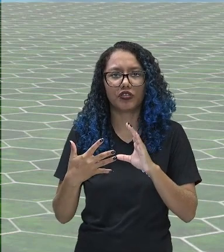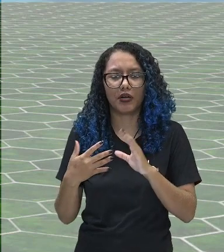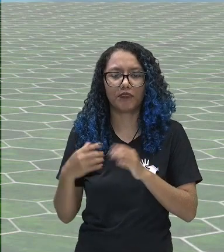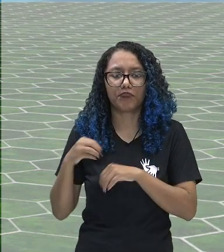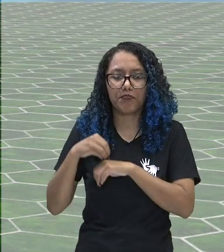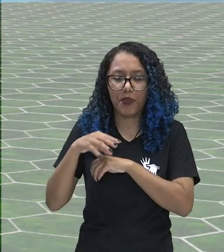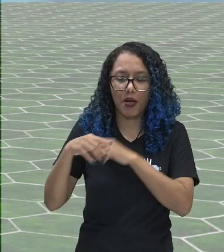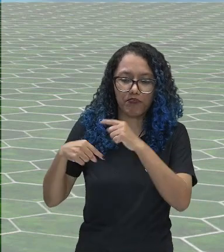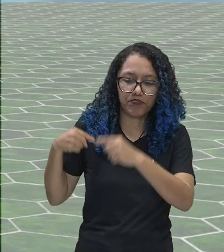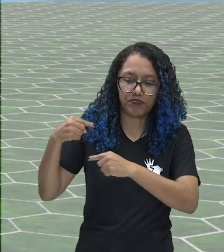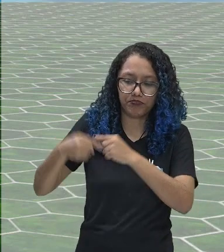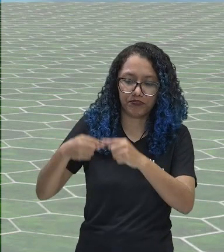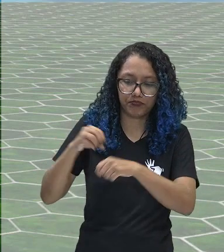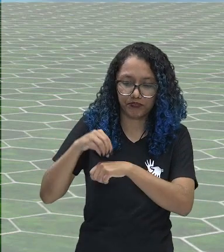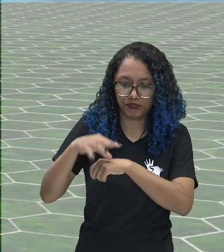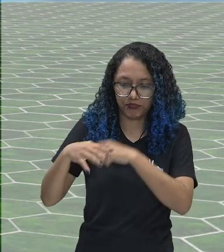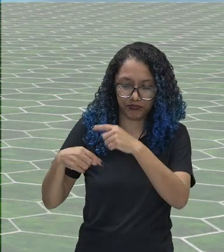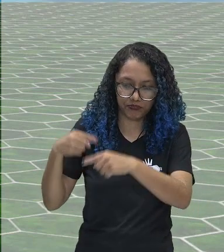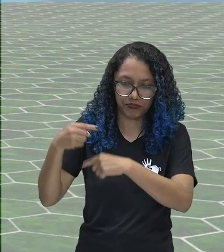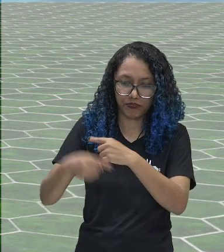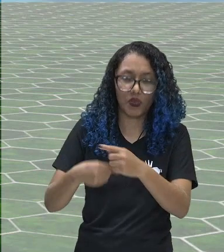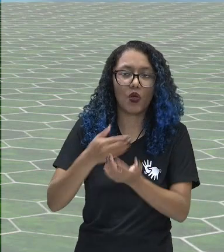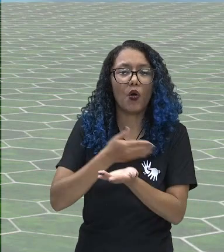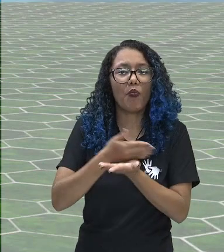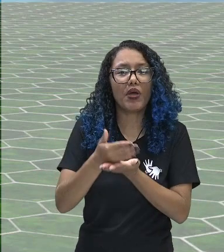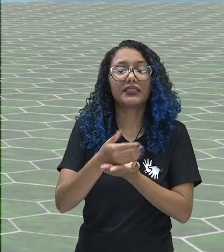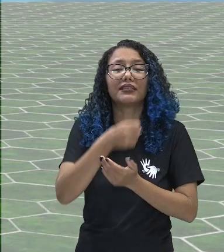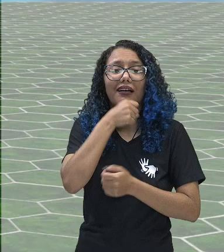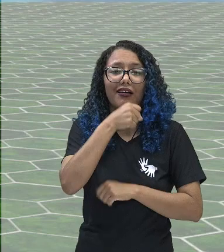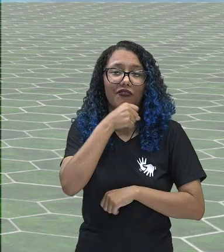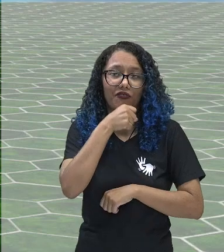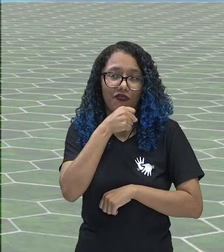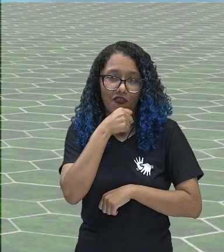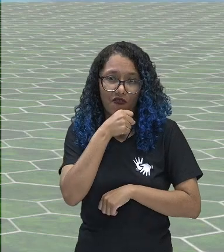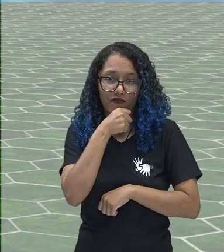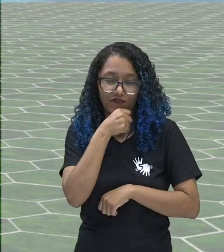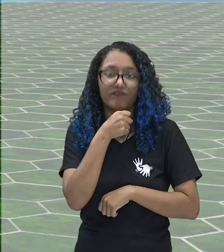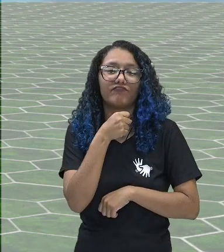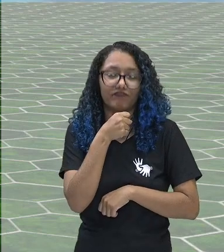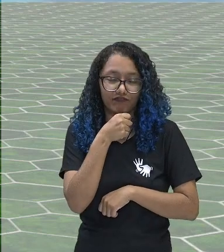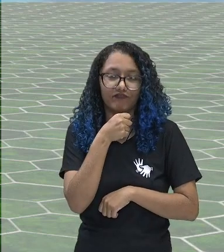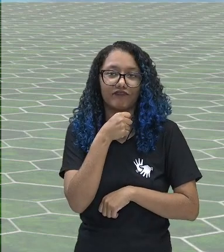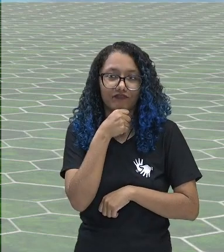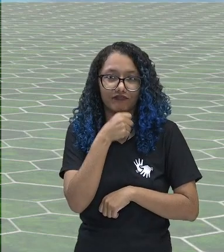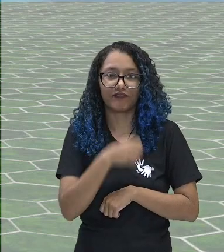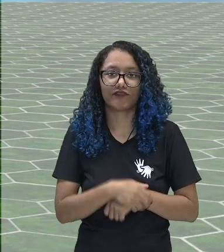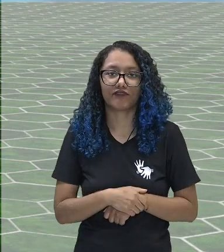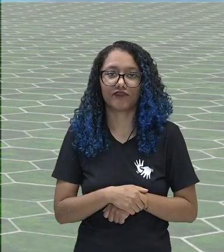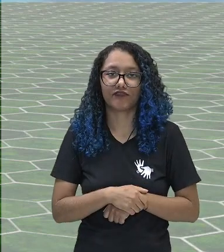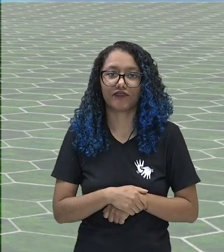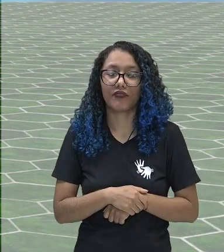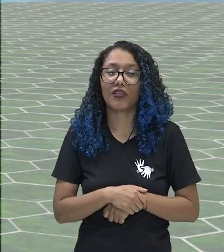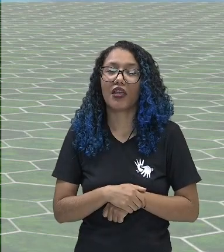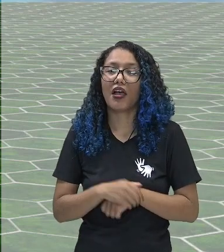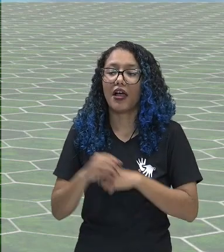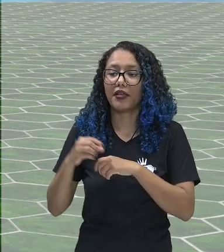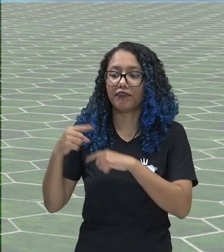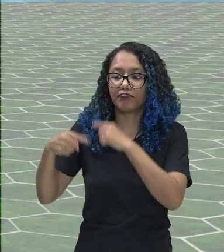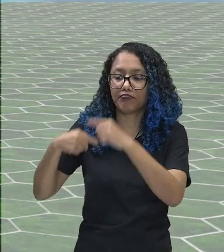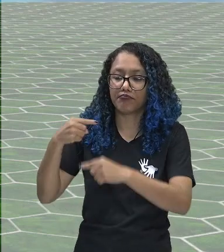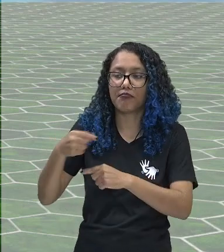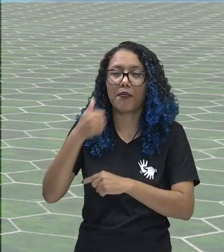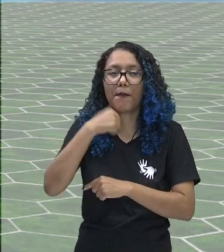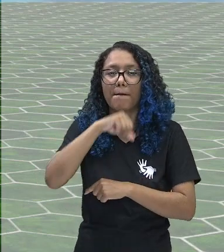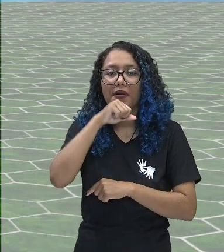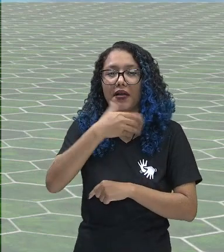geração. Então, elas vêm lá desde os nossos avós, são transmitidas aos nossos pais, e os